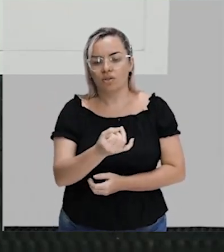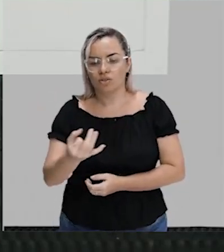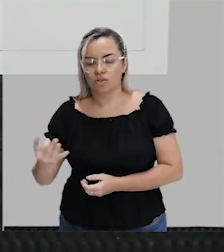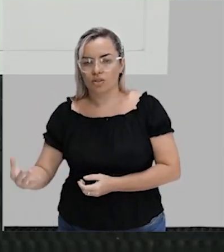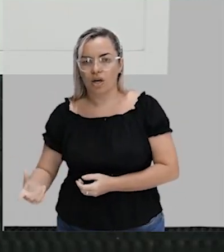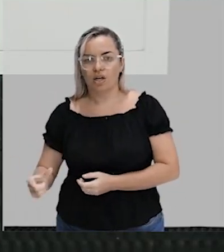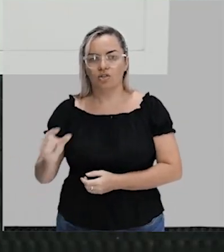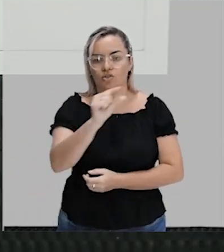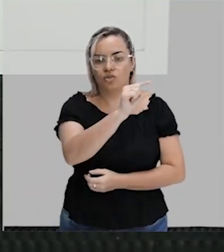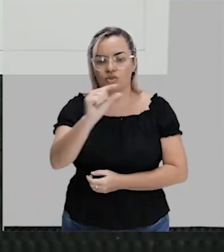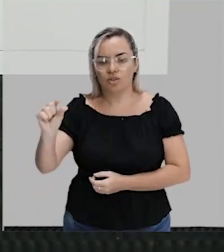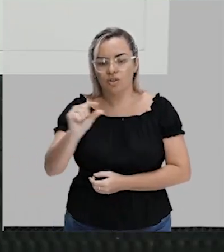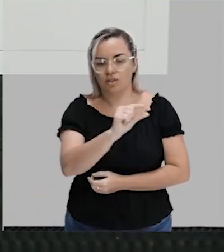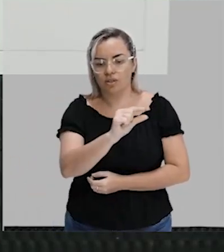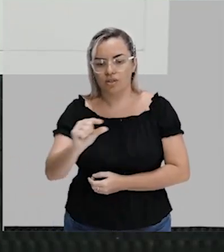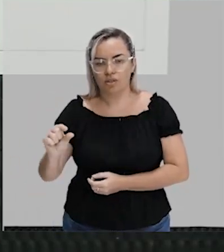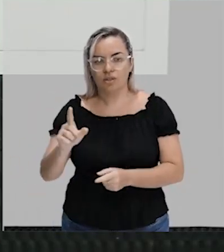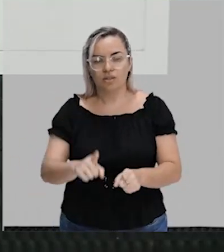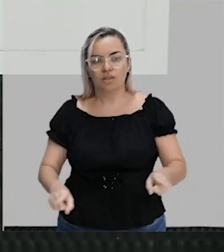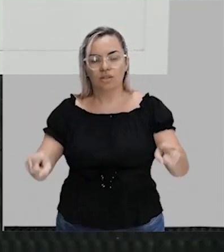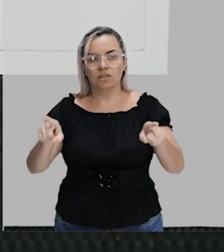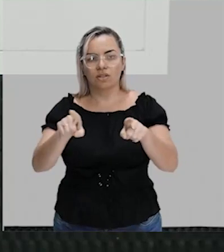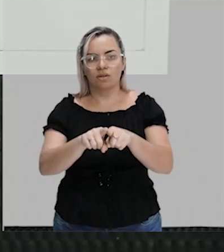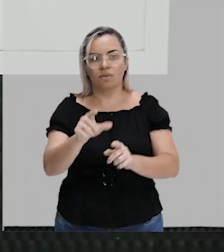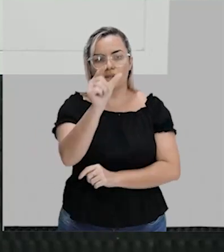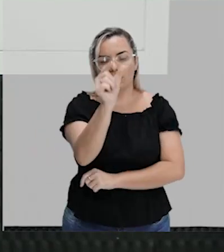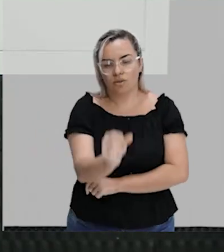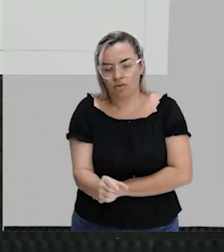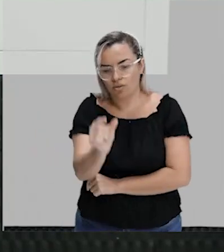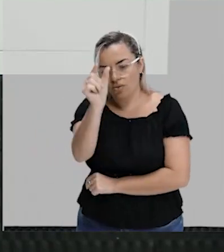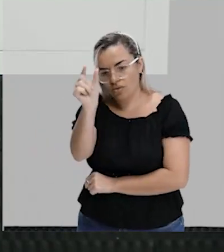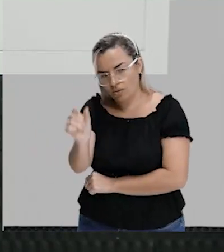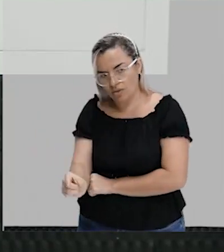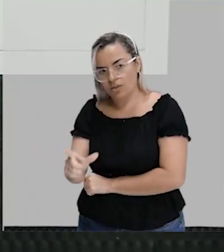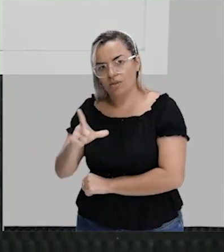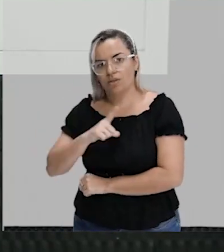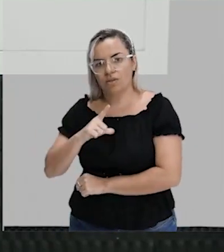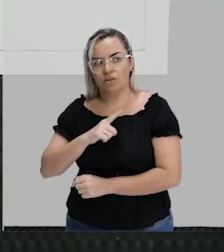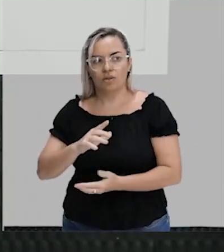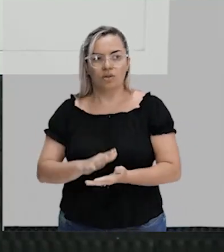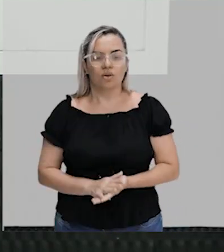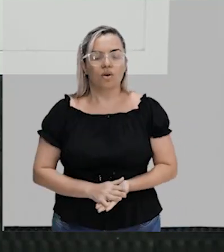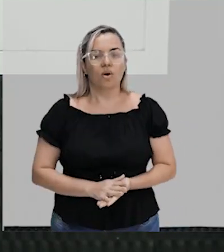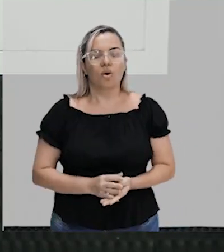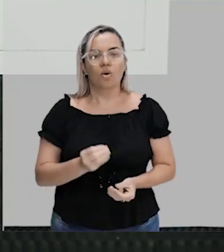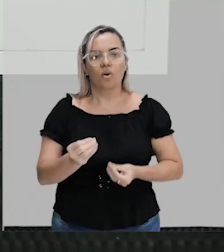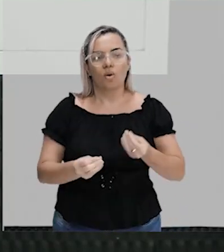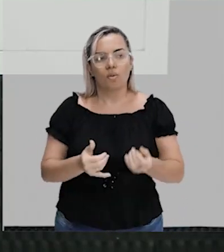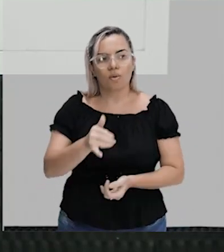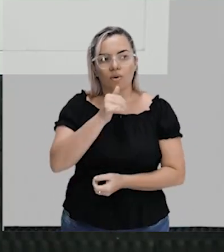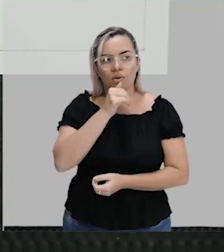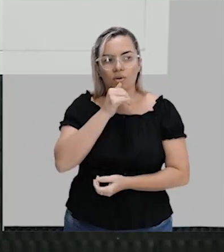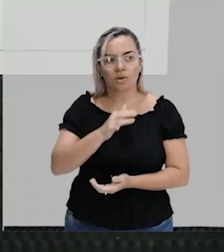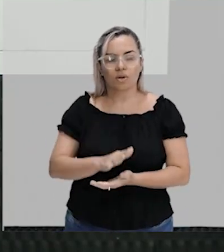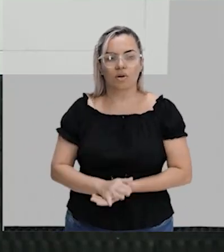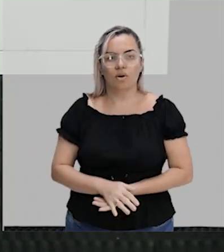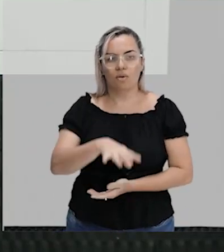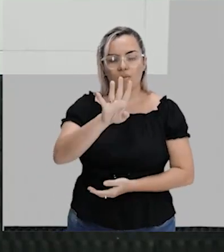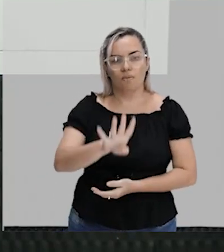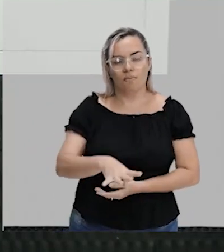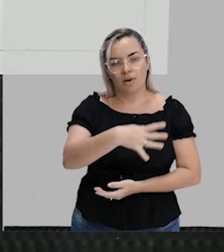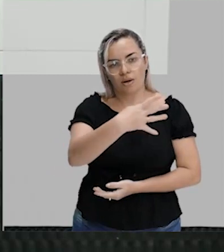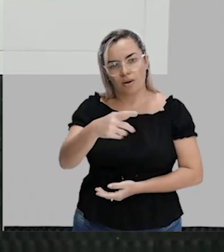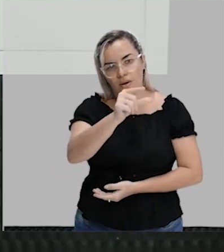linhas e colunas que ela tem tá se eu digo que uma matriz a ela tem ordem quatro por dois